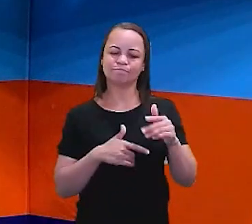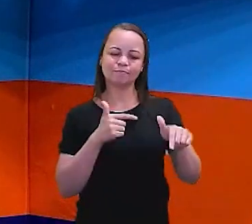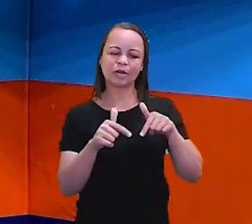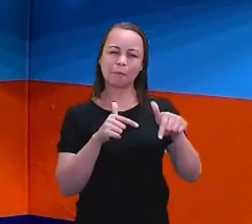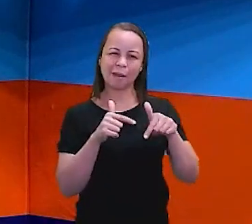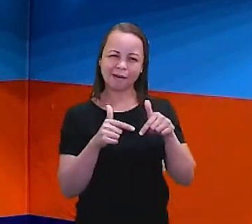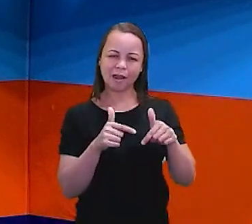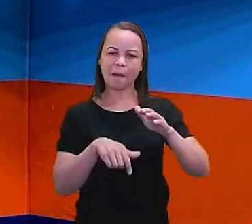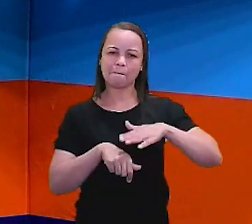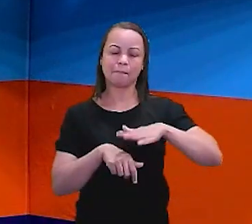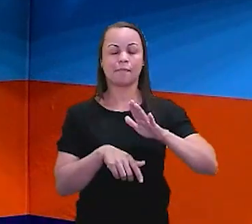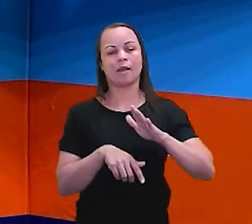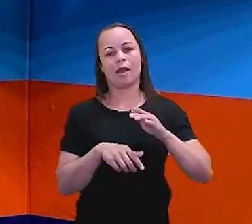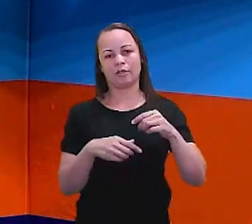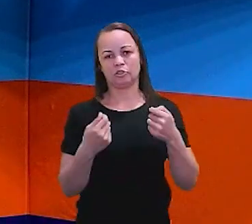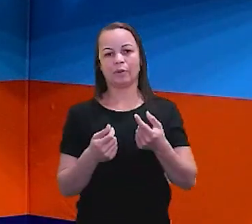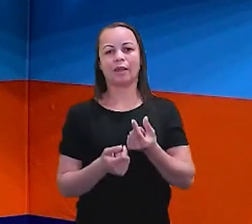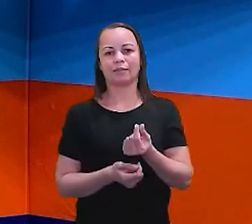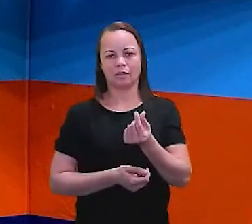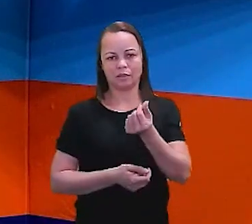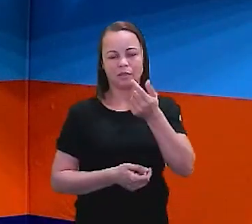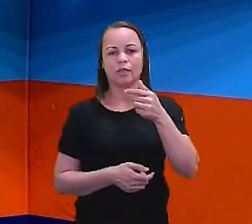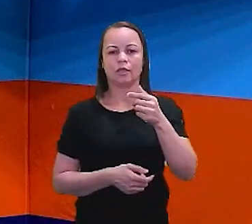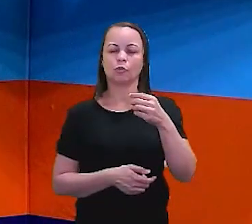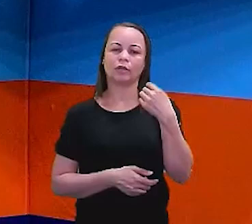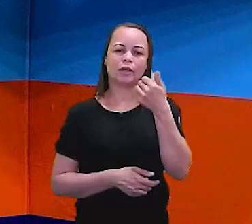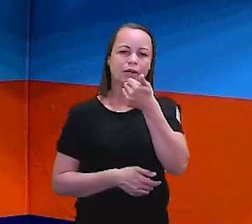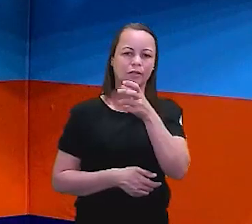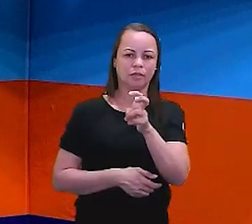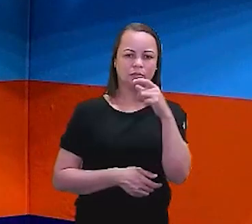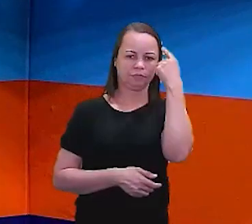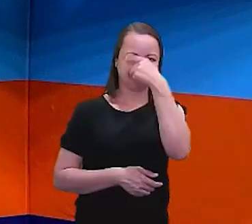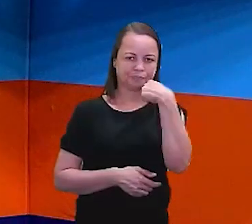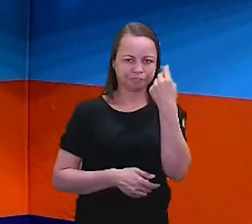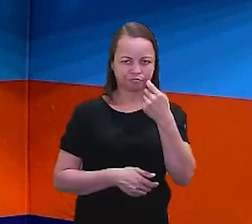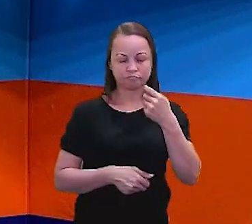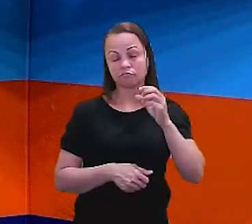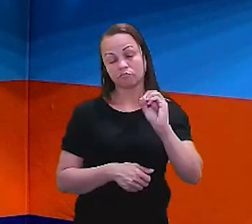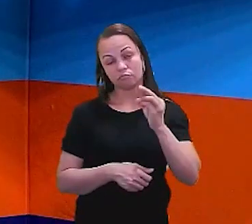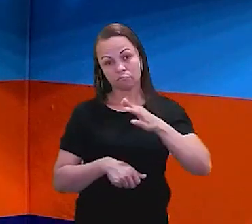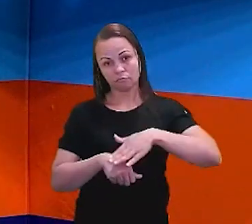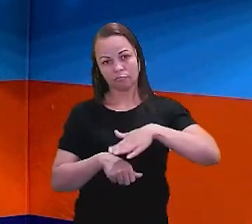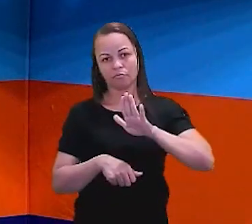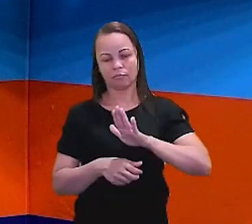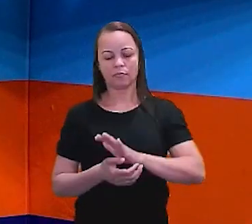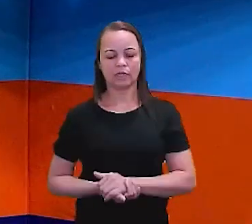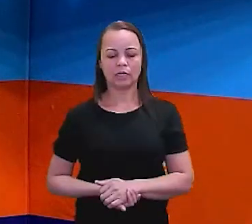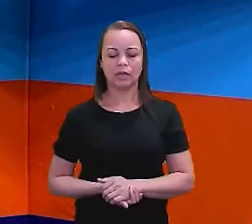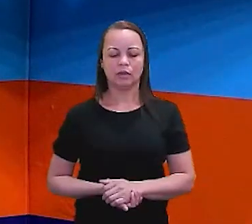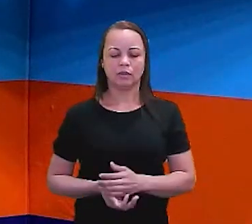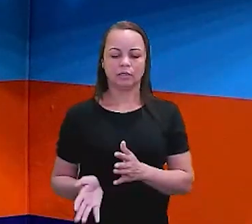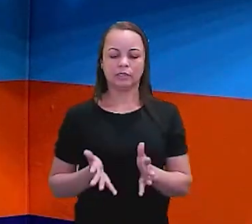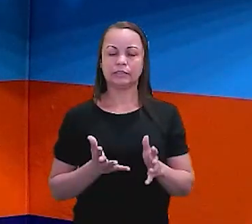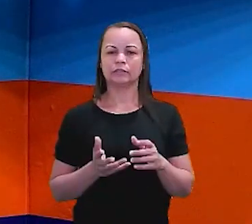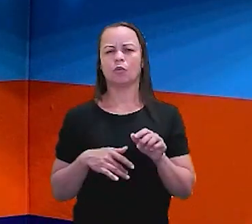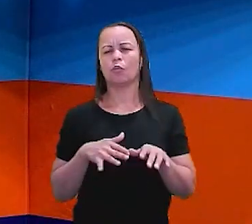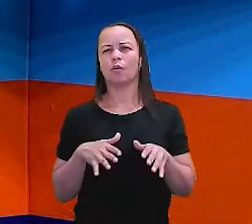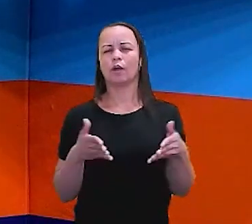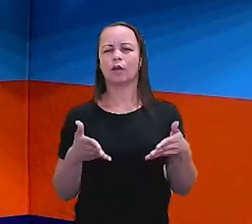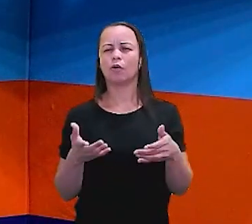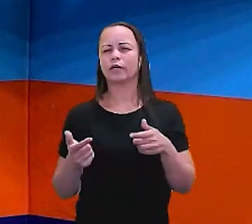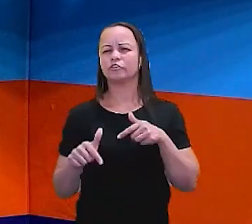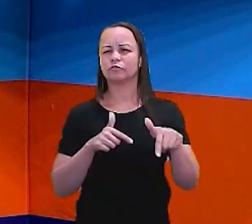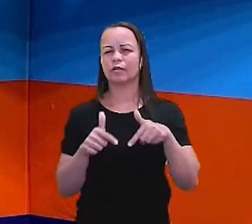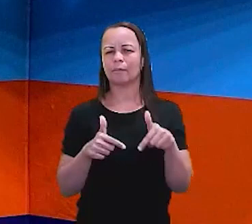trabalhar 15 horas nas fábricas ou mais. Atualmente, a gente tem uma carga horária, né, trabalhista em torno de 8